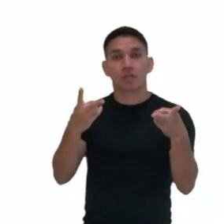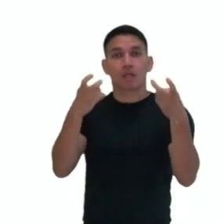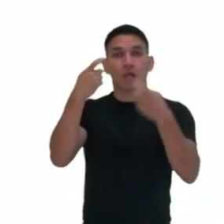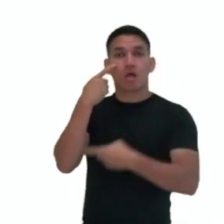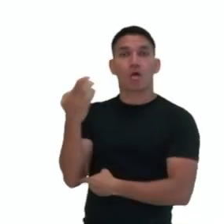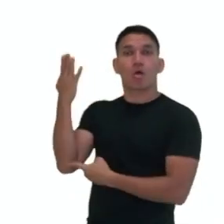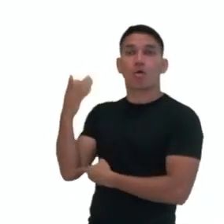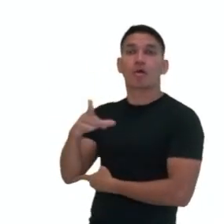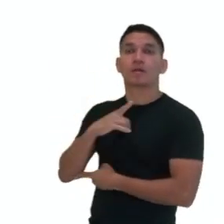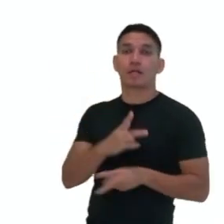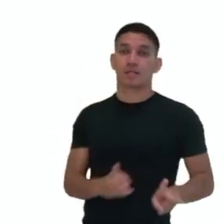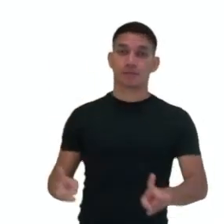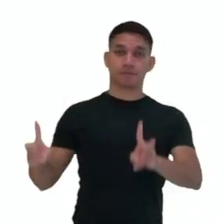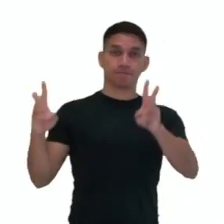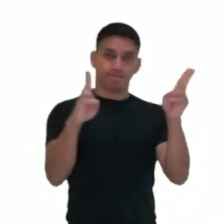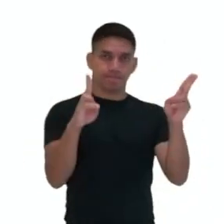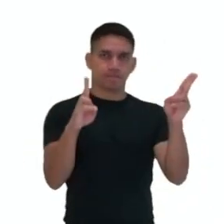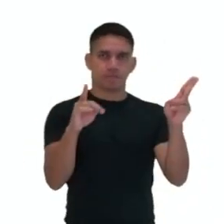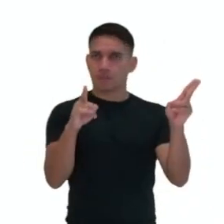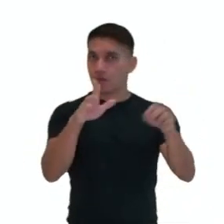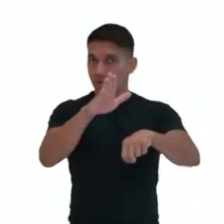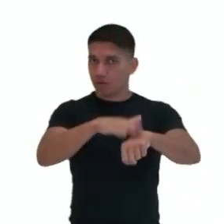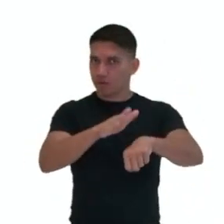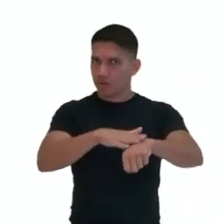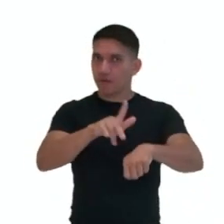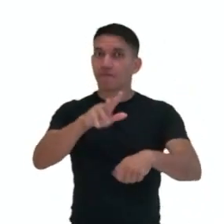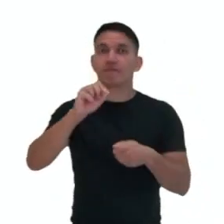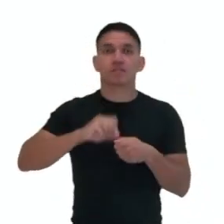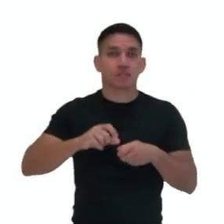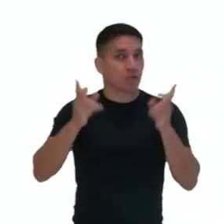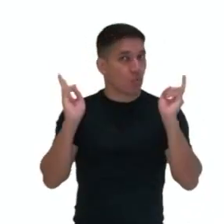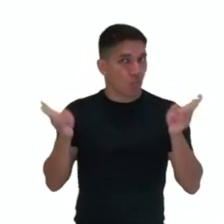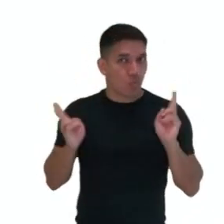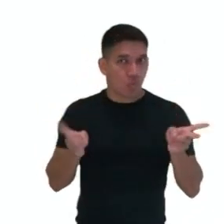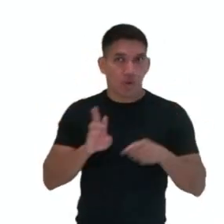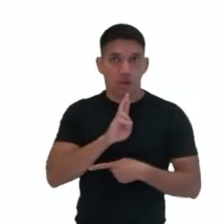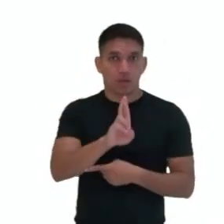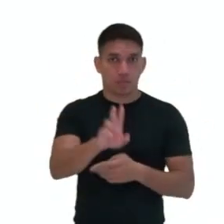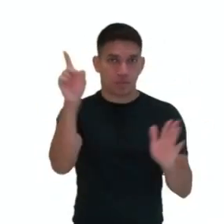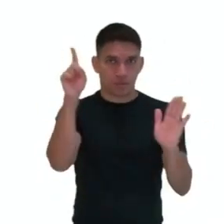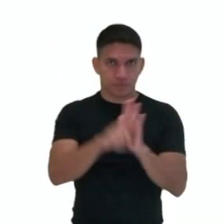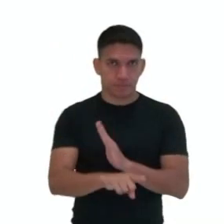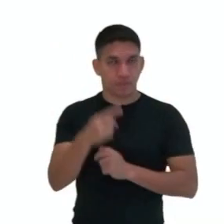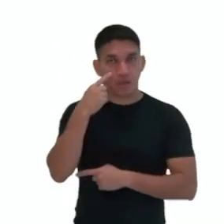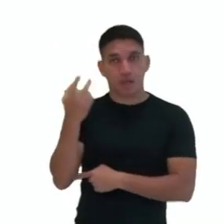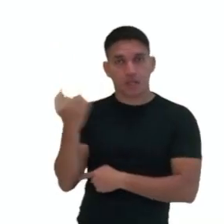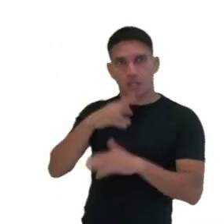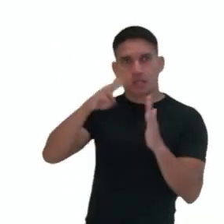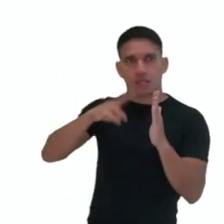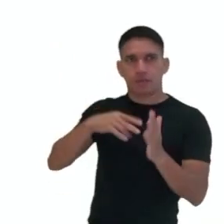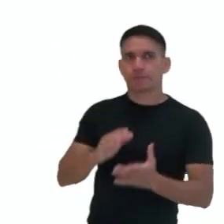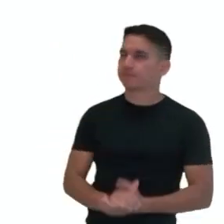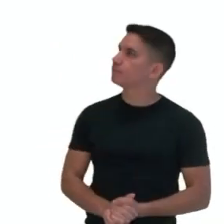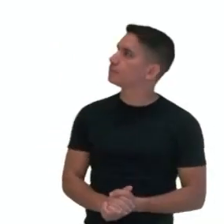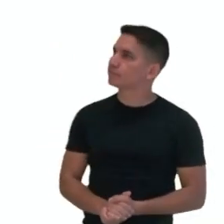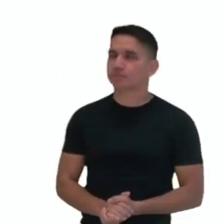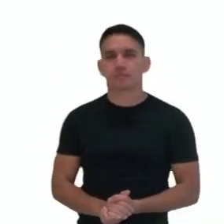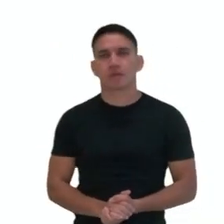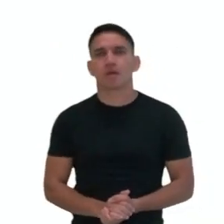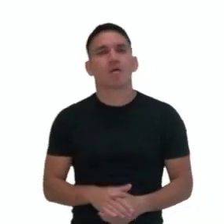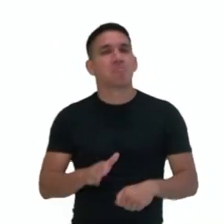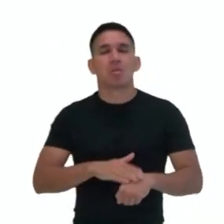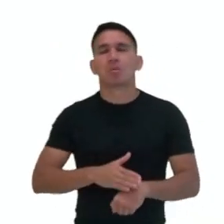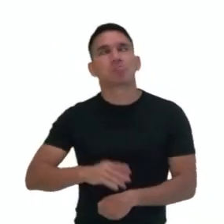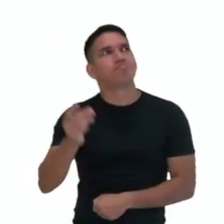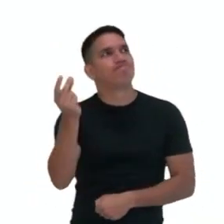Considera o recorte. E você vai fazer o mesmo para quê? Para responder a questão. Então, retomando a leitura. Quando dei por mim,